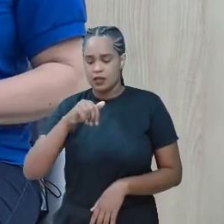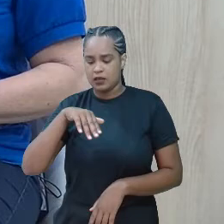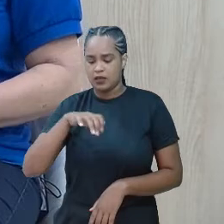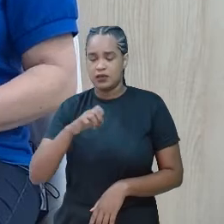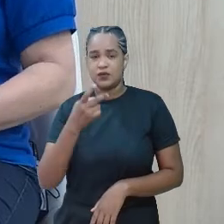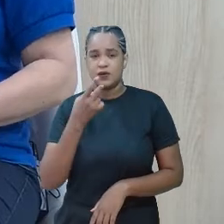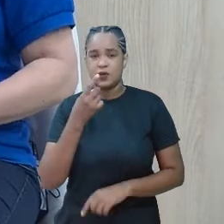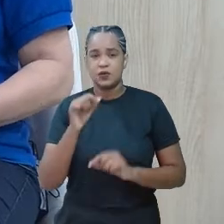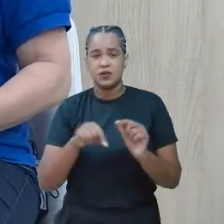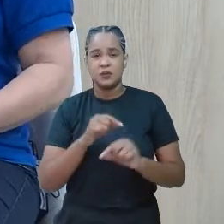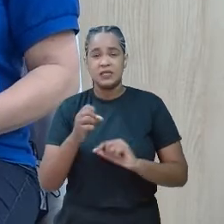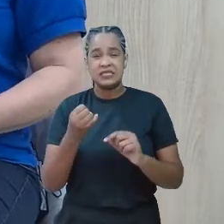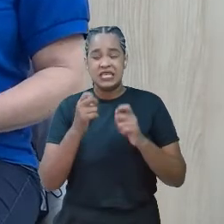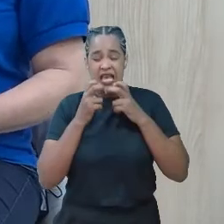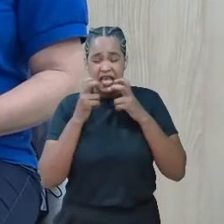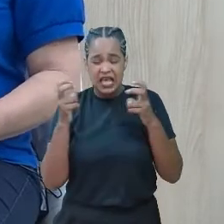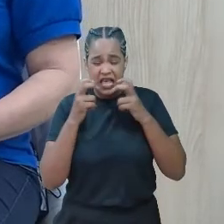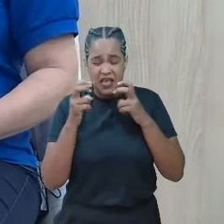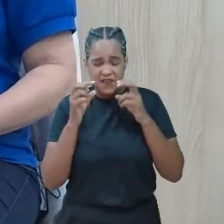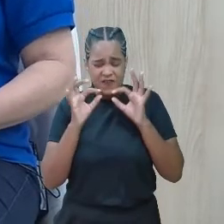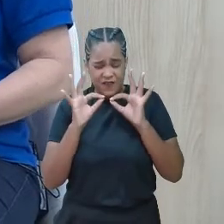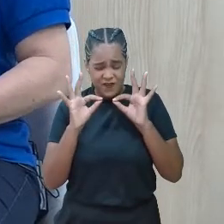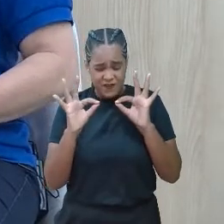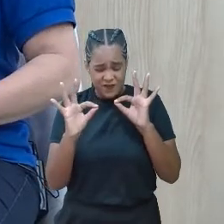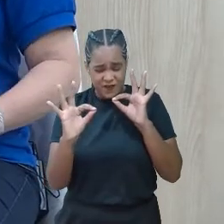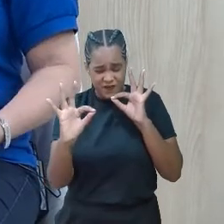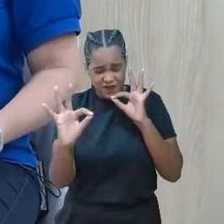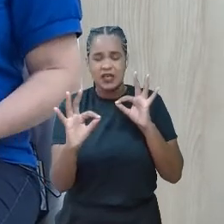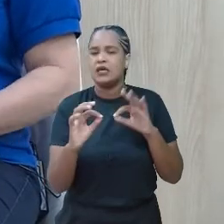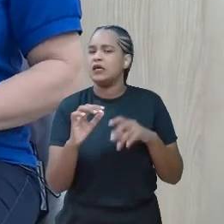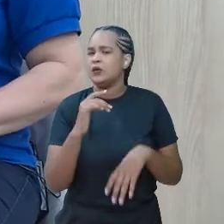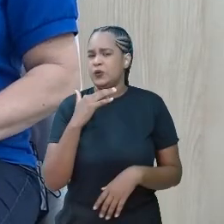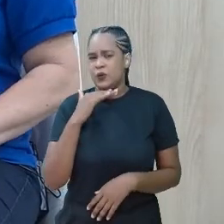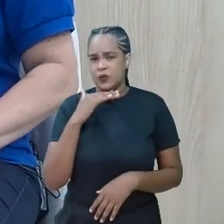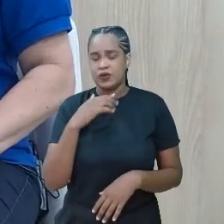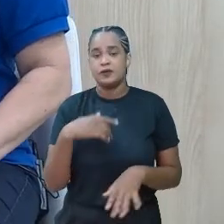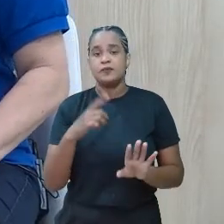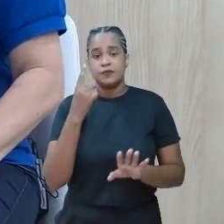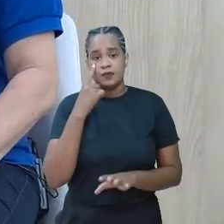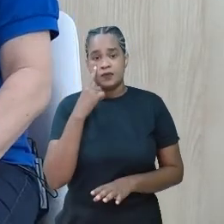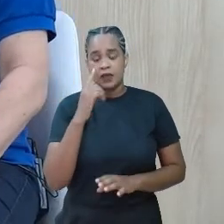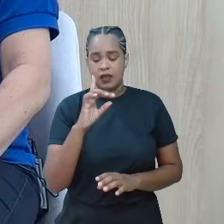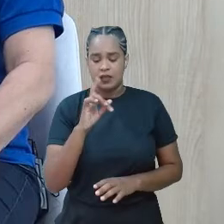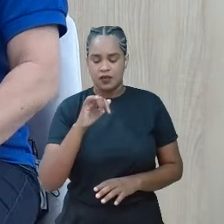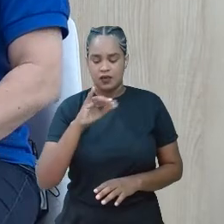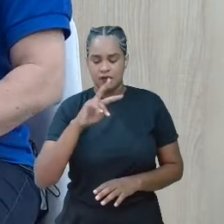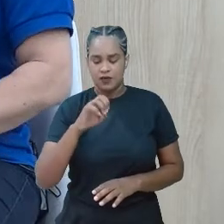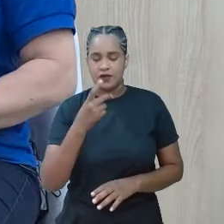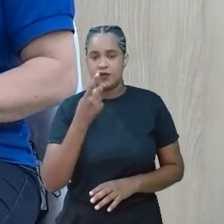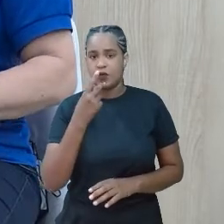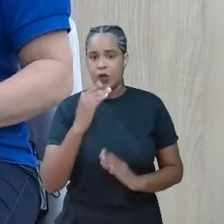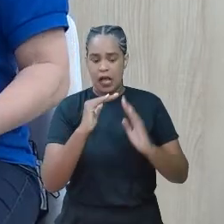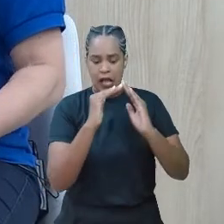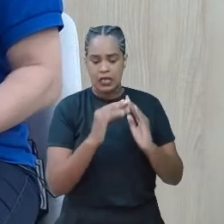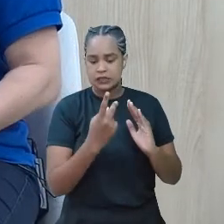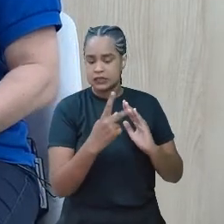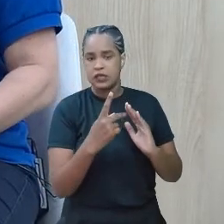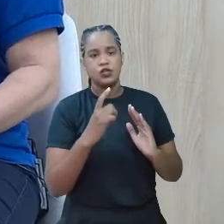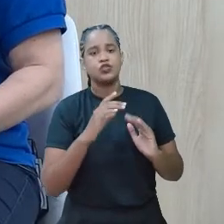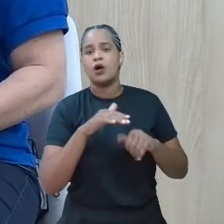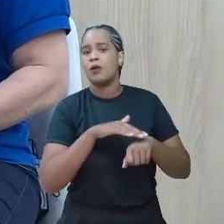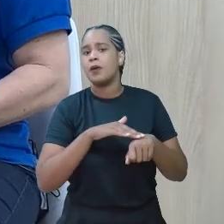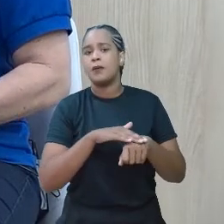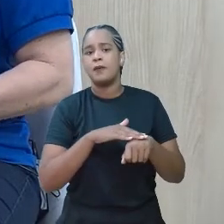bem fino também, é ruim. Davi está dizendo que na casa dele só estão conversando, né? E Andresa disse que